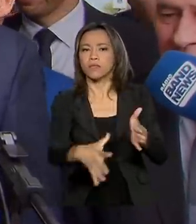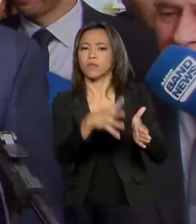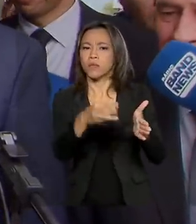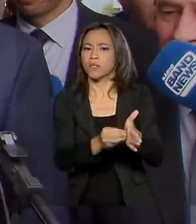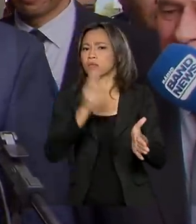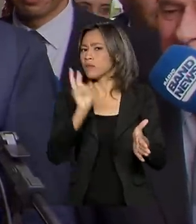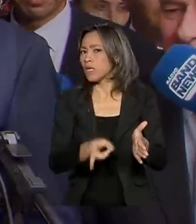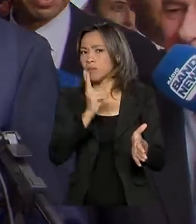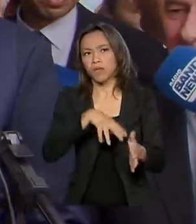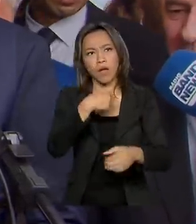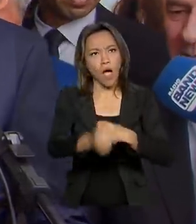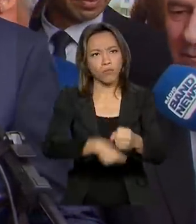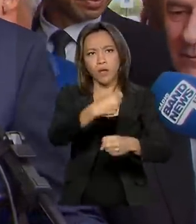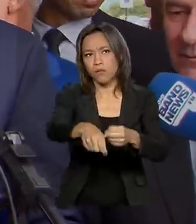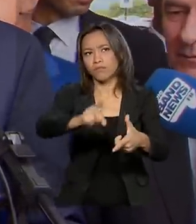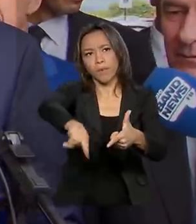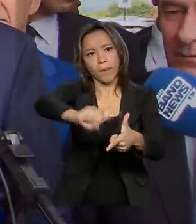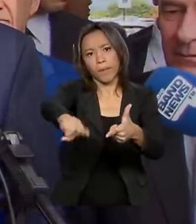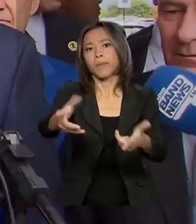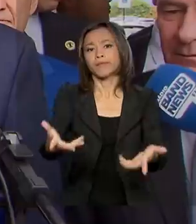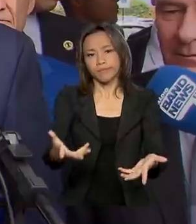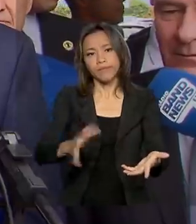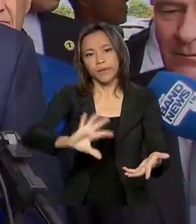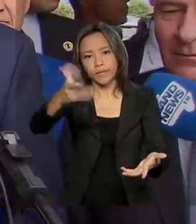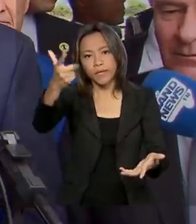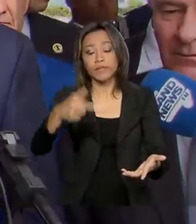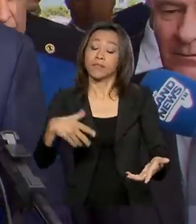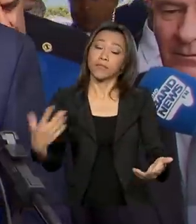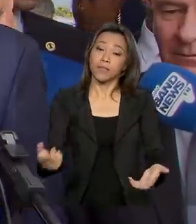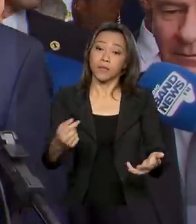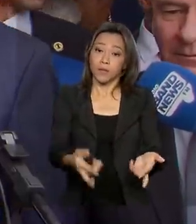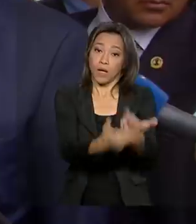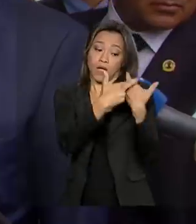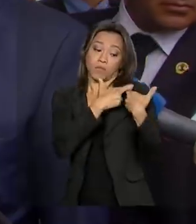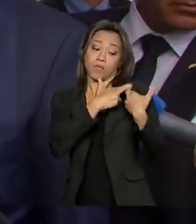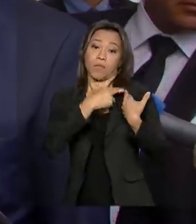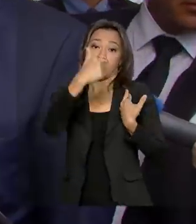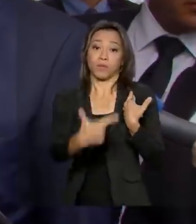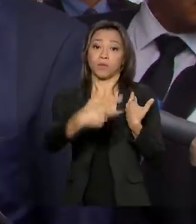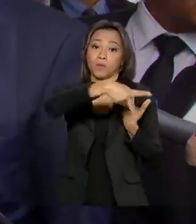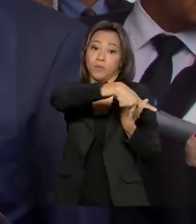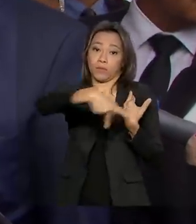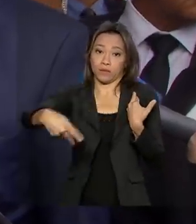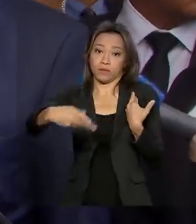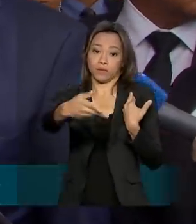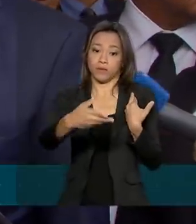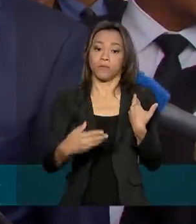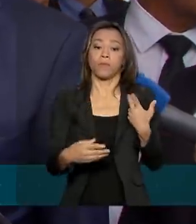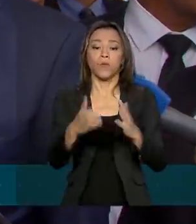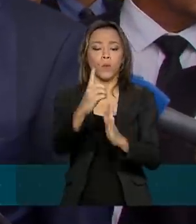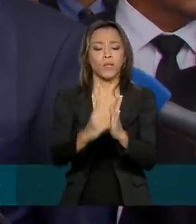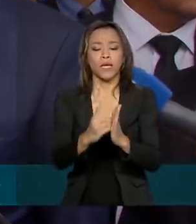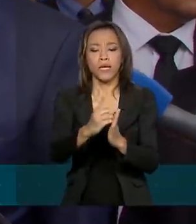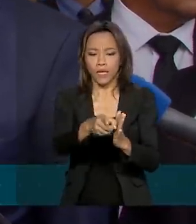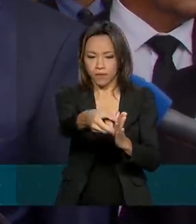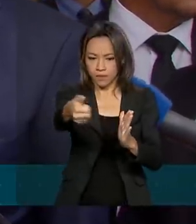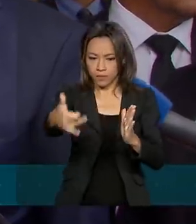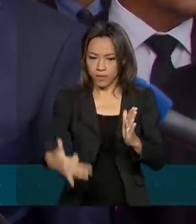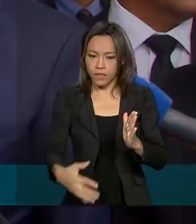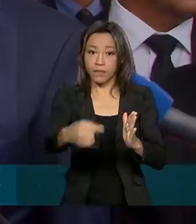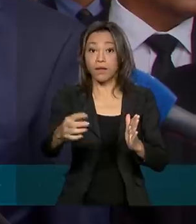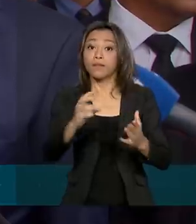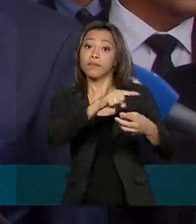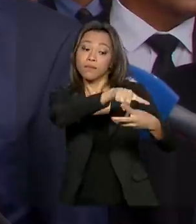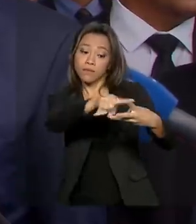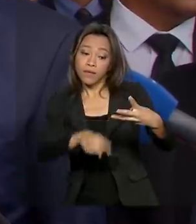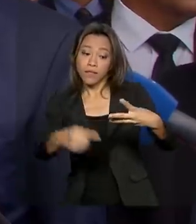acontece joão que o encarregado de acordo com o decreto e vai-se norte em cima daquelas três ações